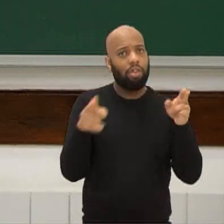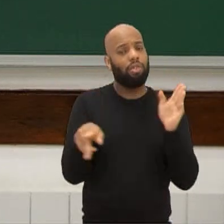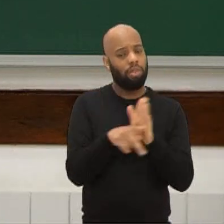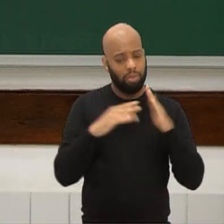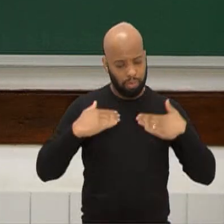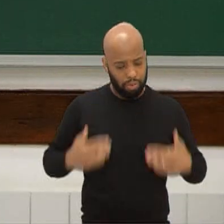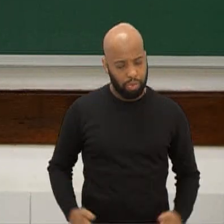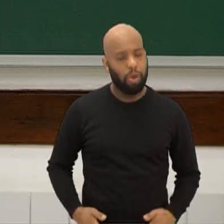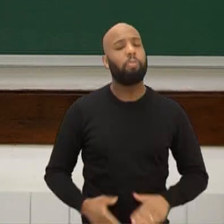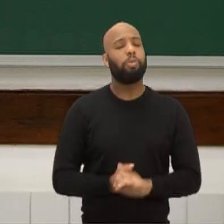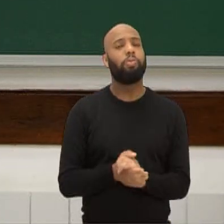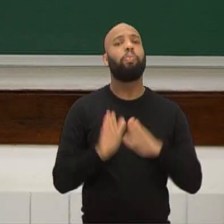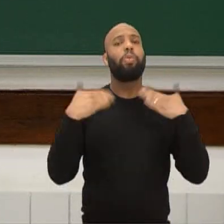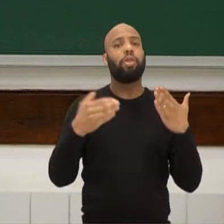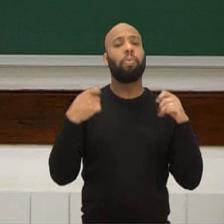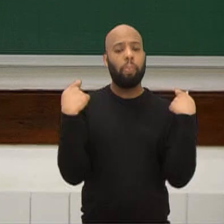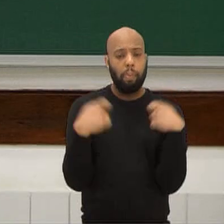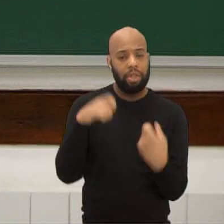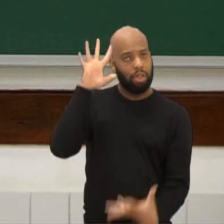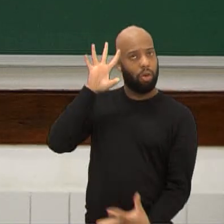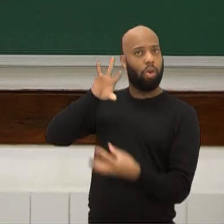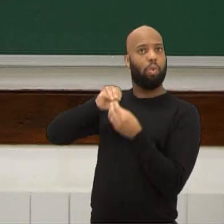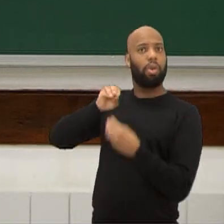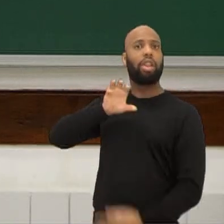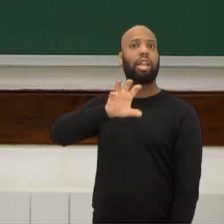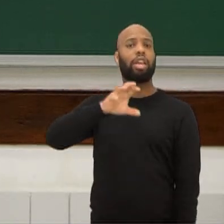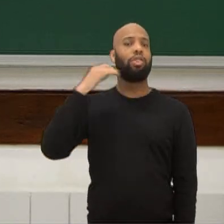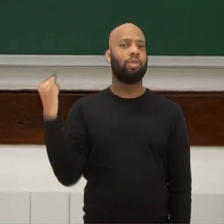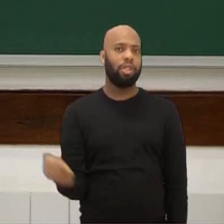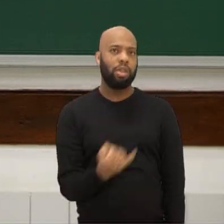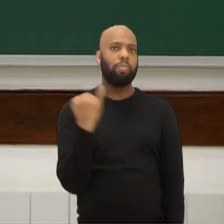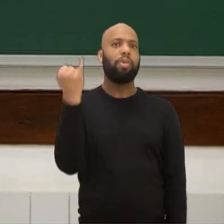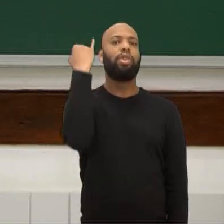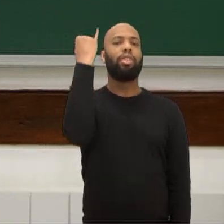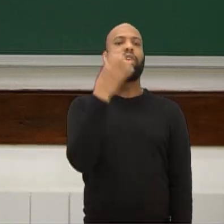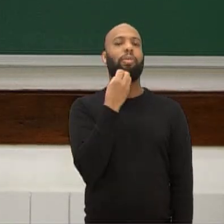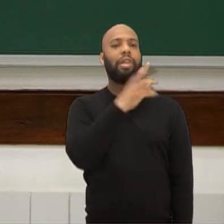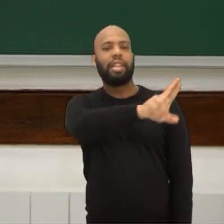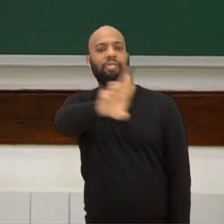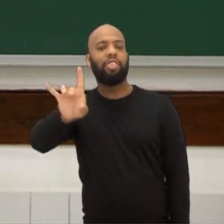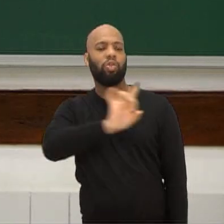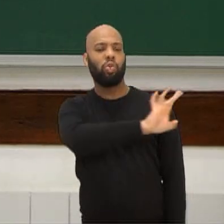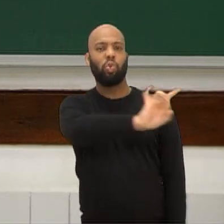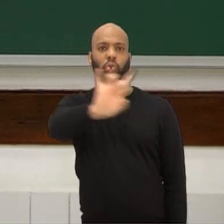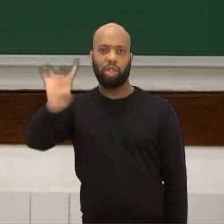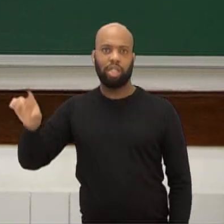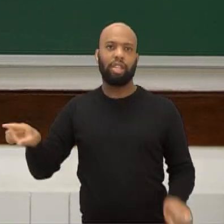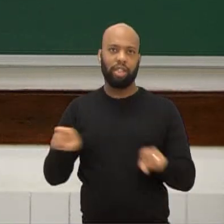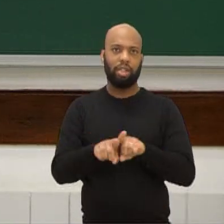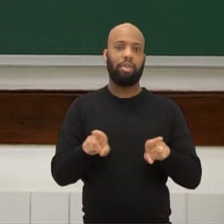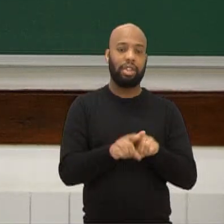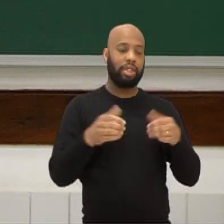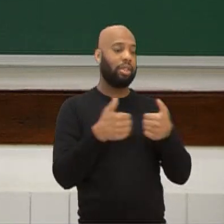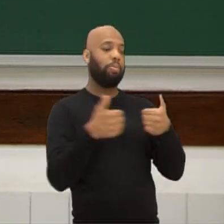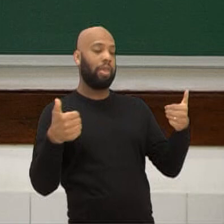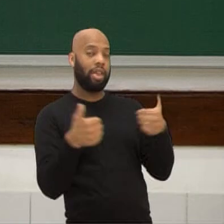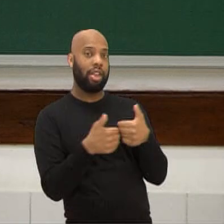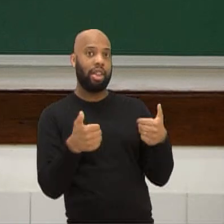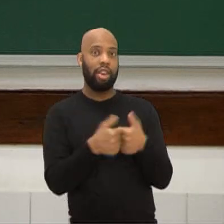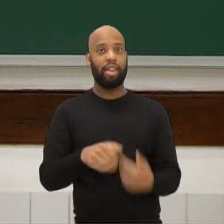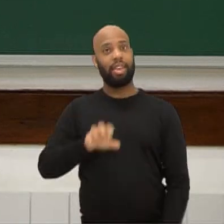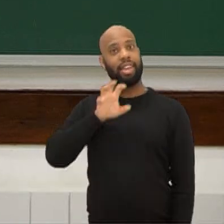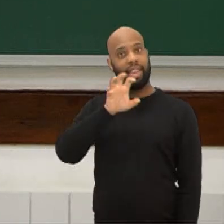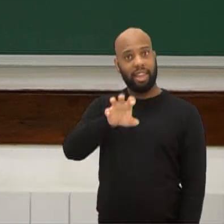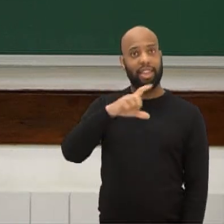benefícios. Então a gente precisa entender a importância de cada benefício em cada prática, né? E separar. Ah, tal prática